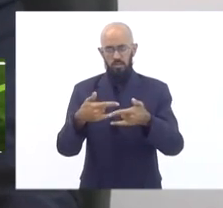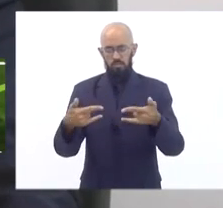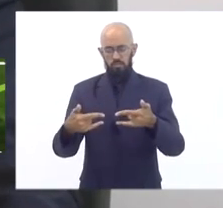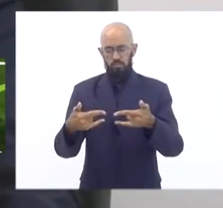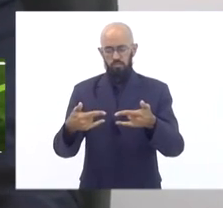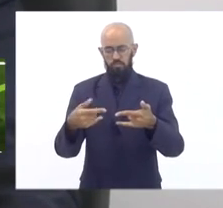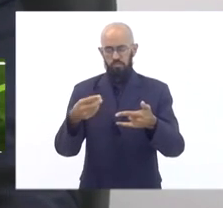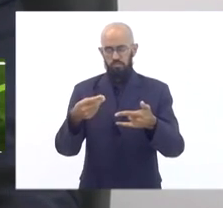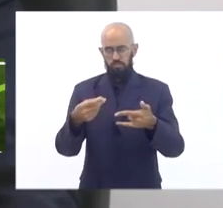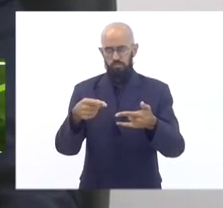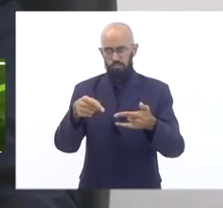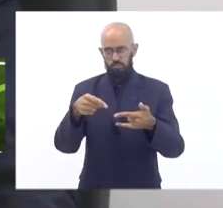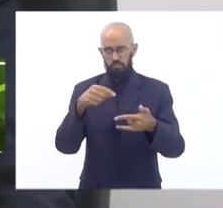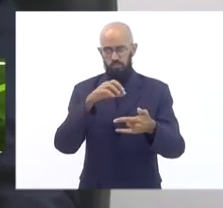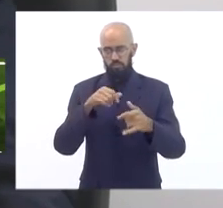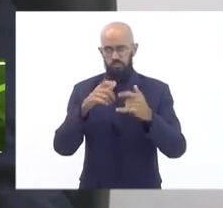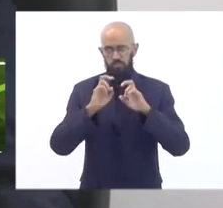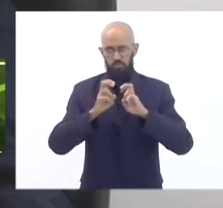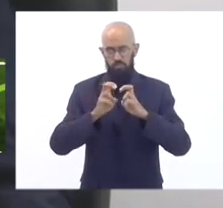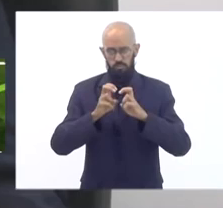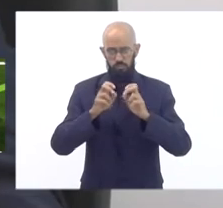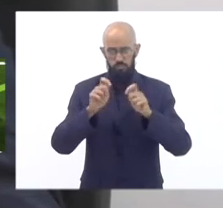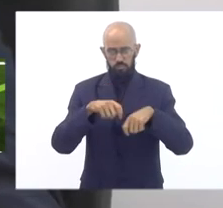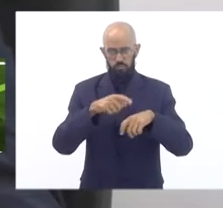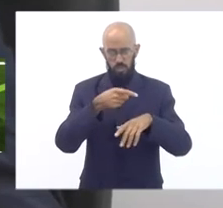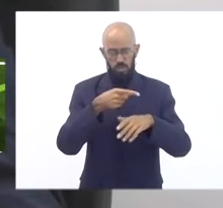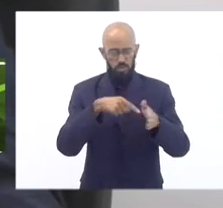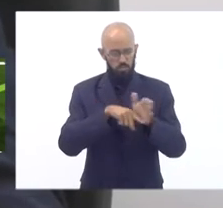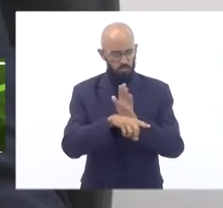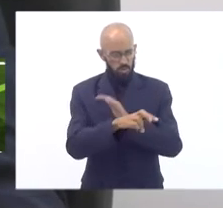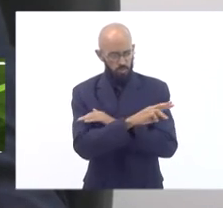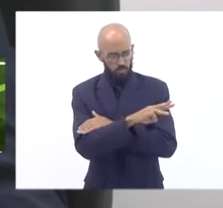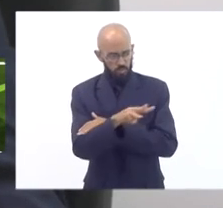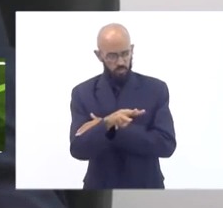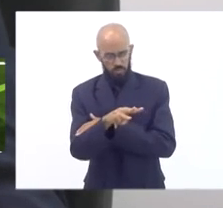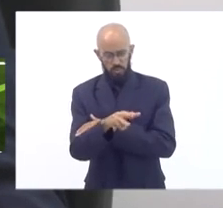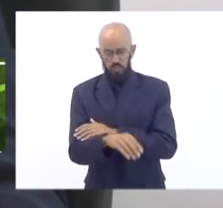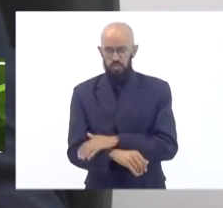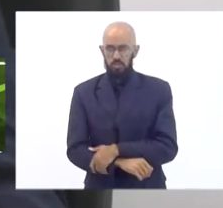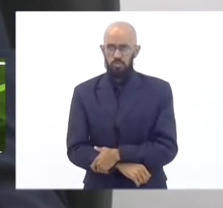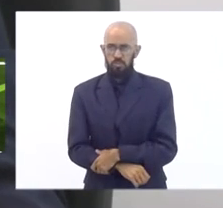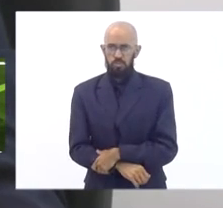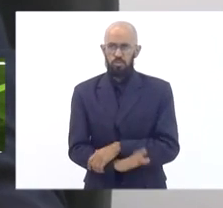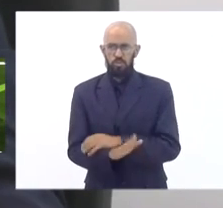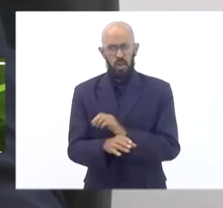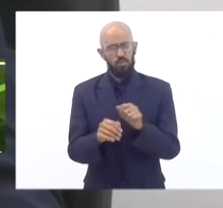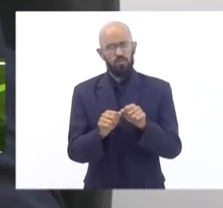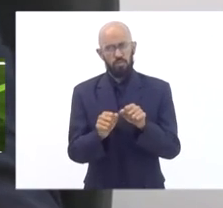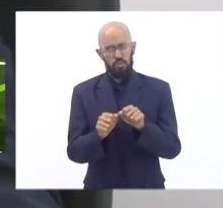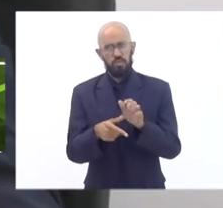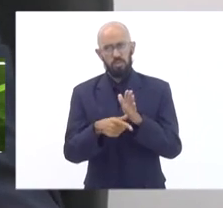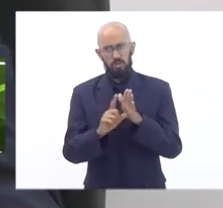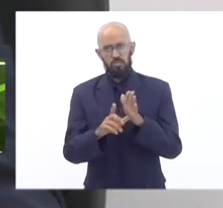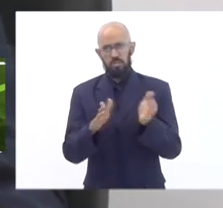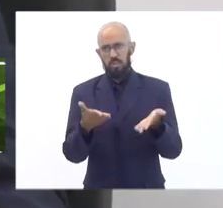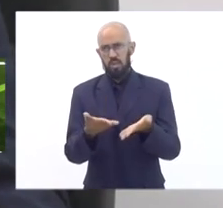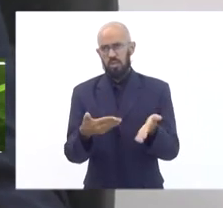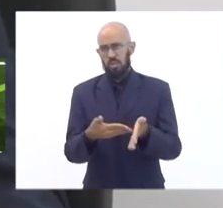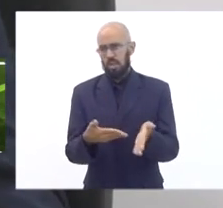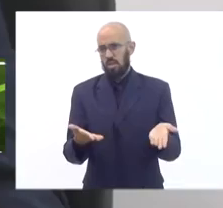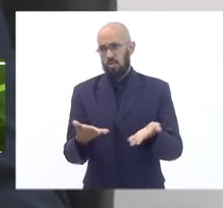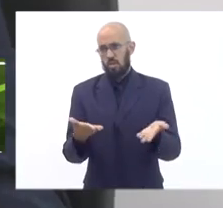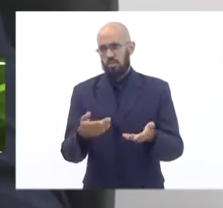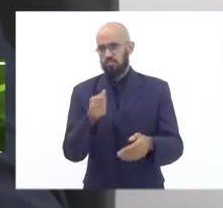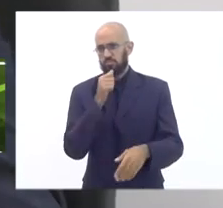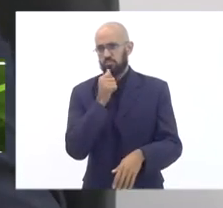presidente da Supervia, mas que também se estende à CETRANS e a AGTRANS. Eu já tinha feito na primeira rodada, mas até então ninguém havia respondido. Então, se